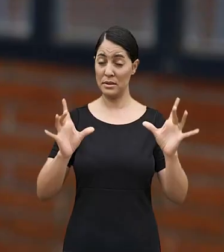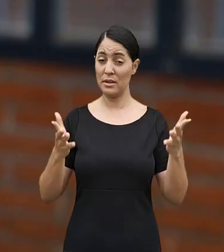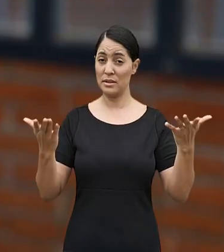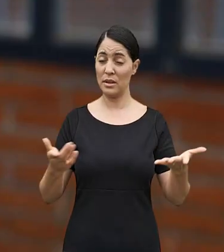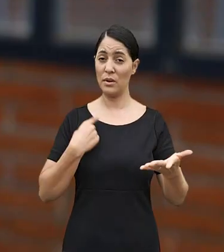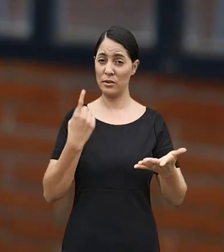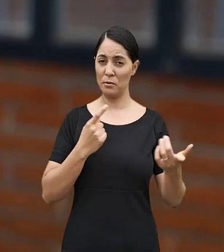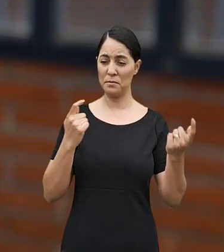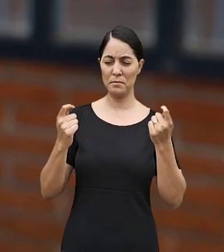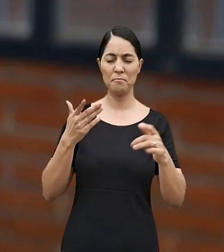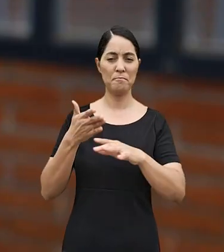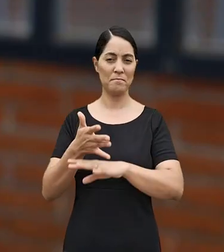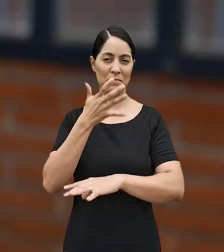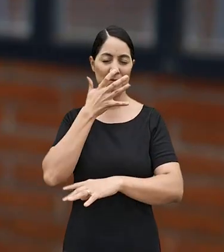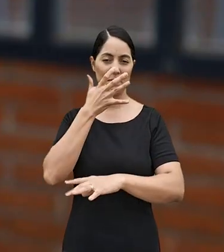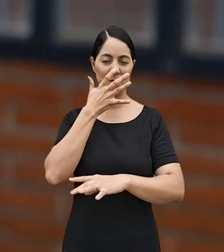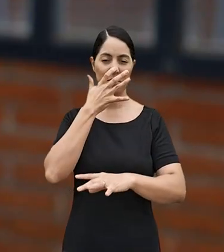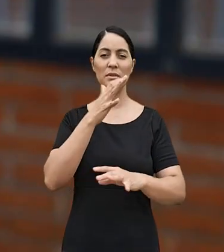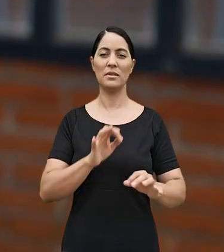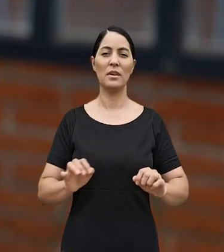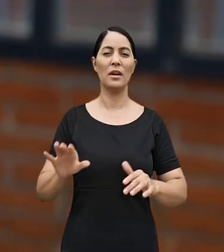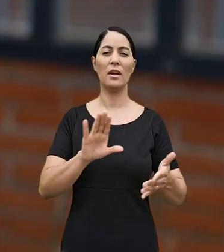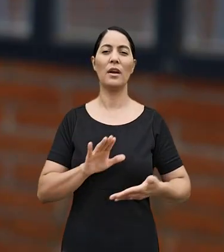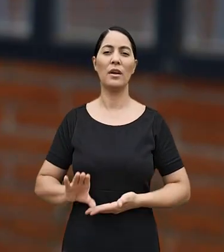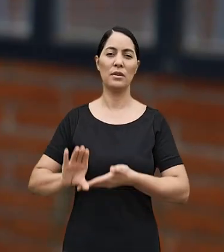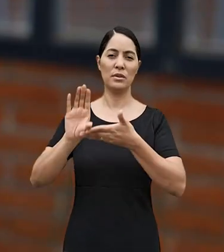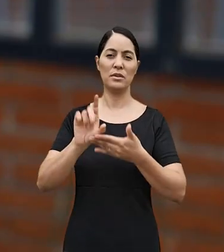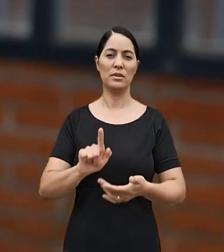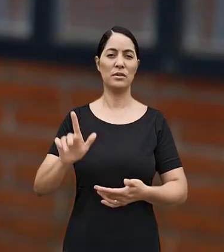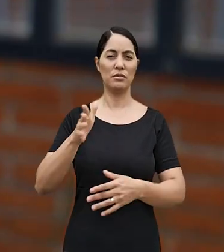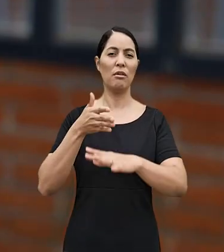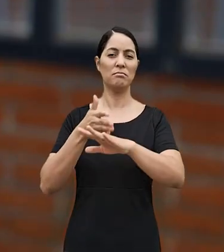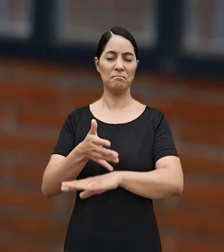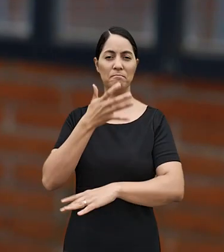Ordem, esteve lá e acompanhou mais um encontro da instância máxima da Ordem.